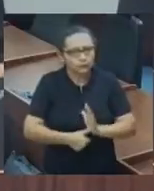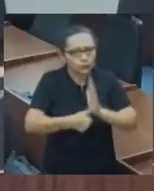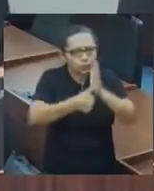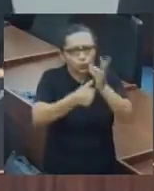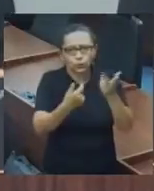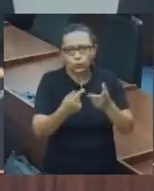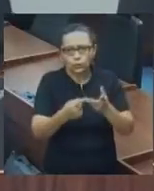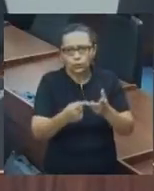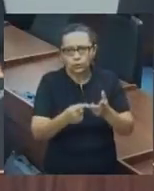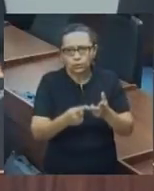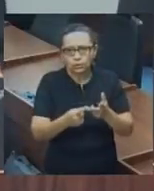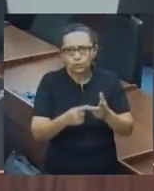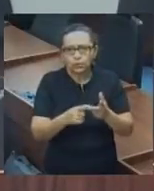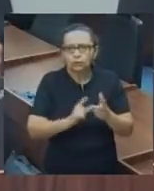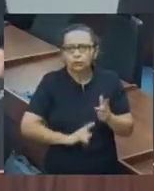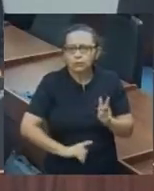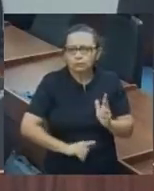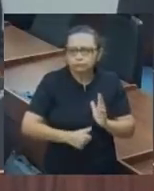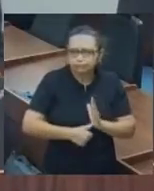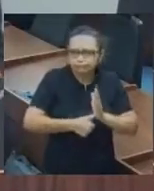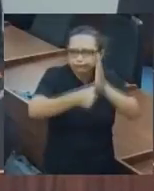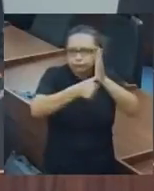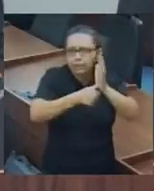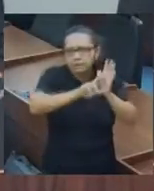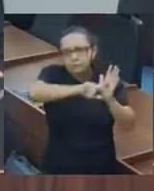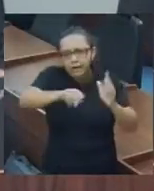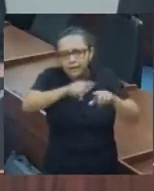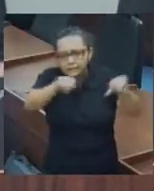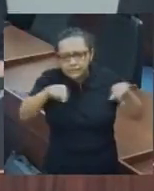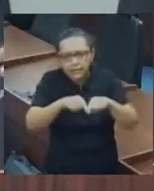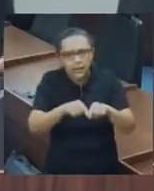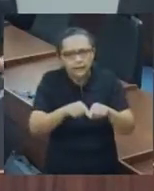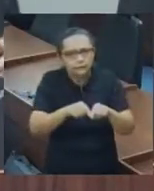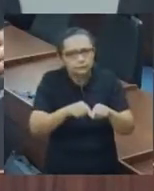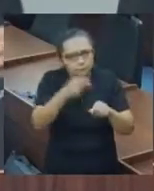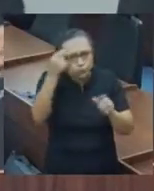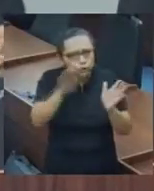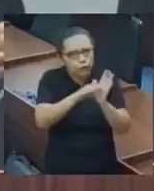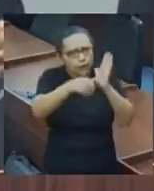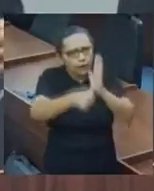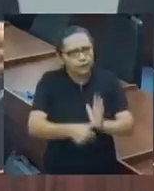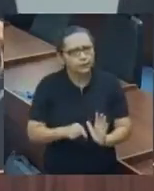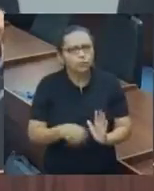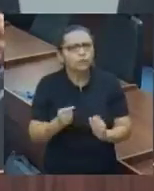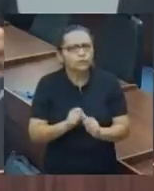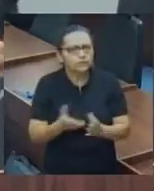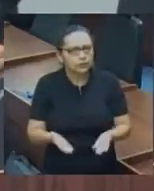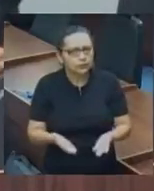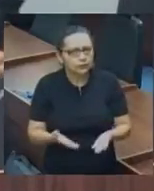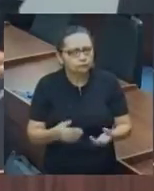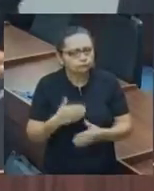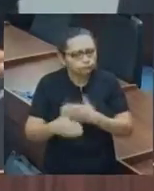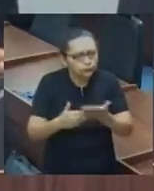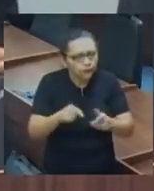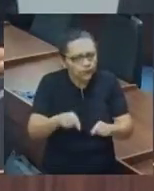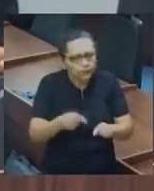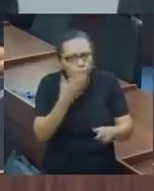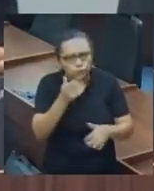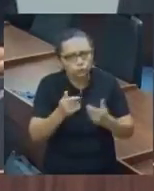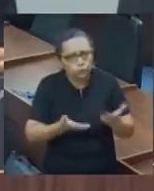salas que estão lá em cima de que maneira vamos fazer isso então é desenvolver esse protocolo